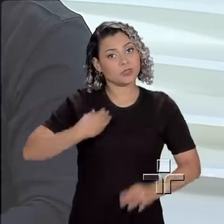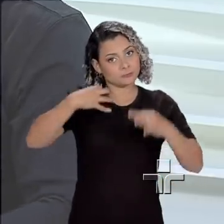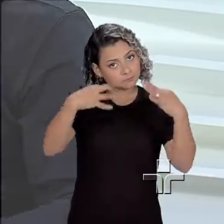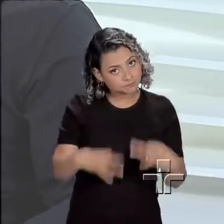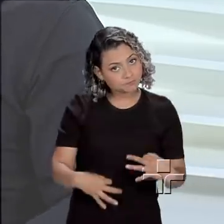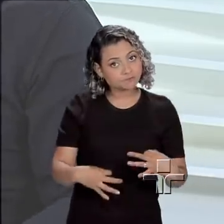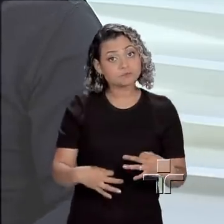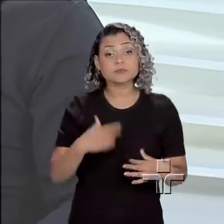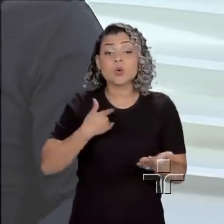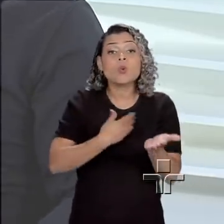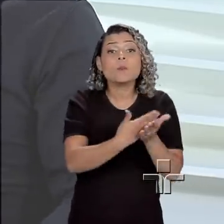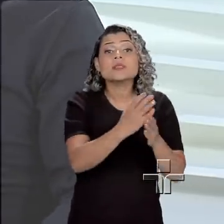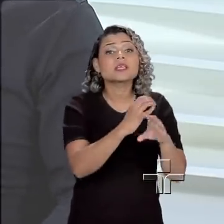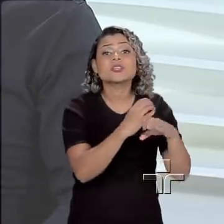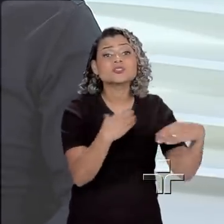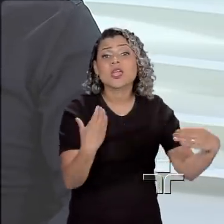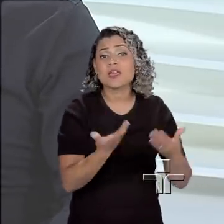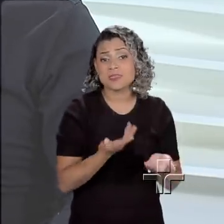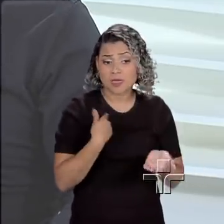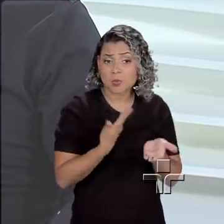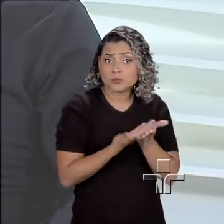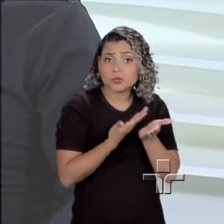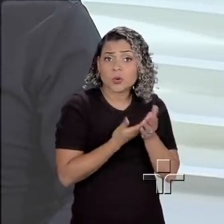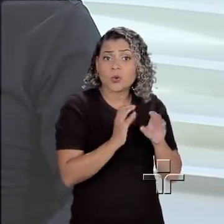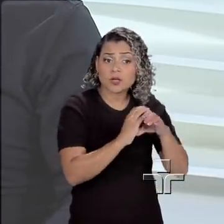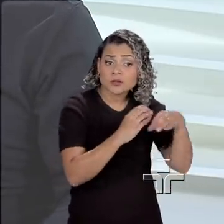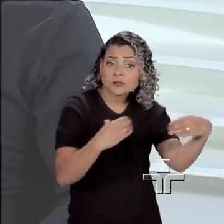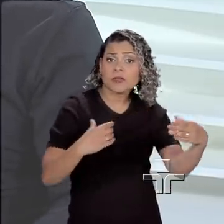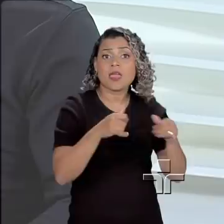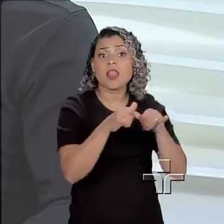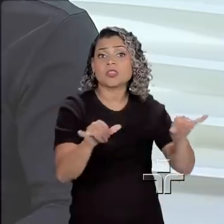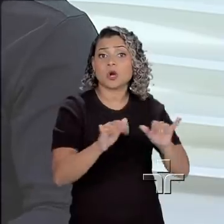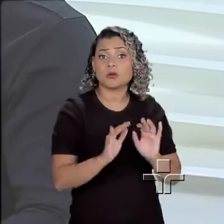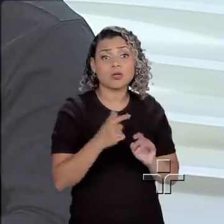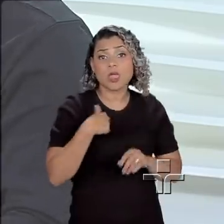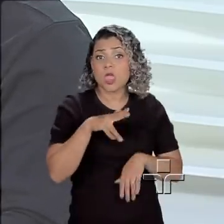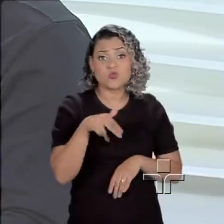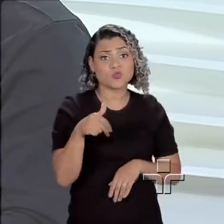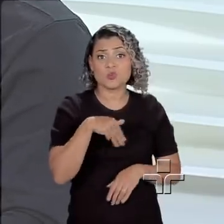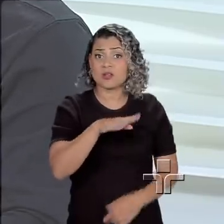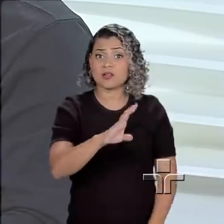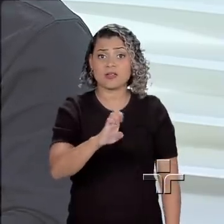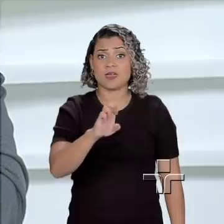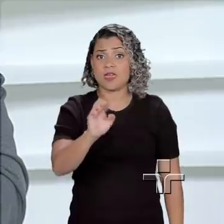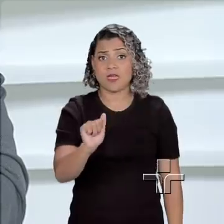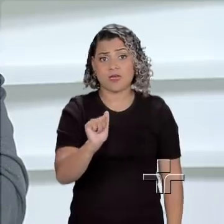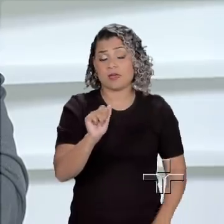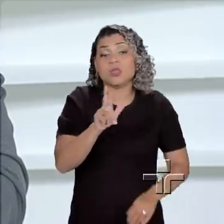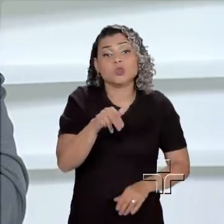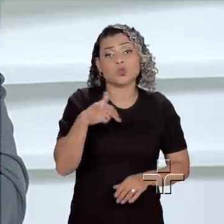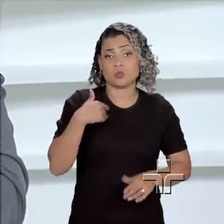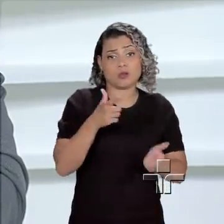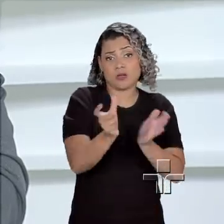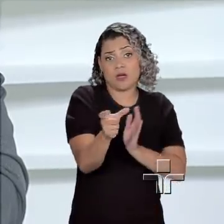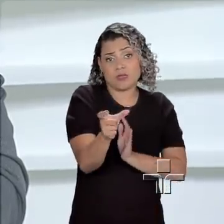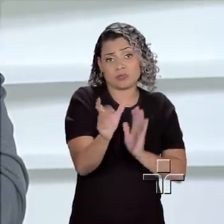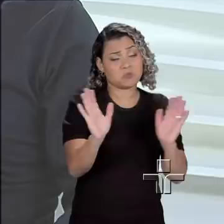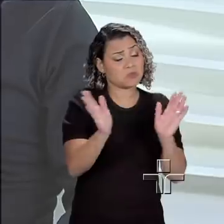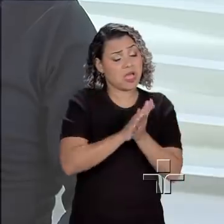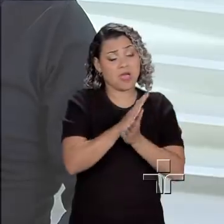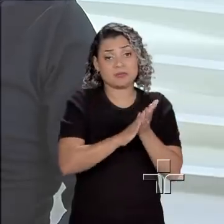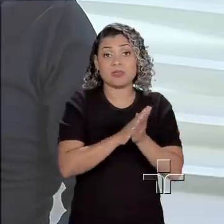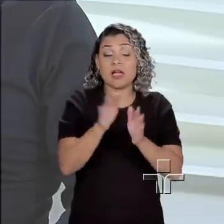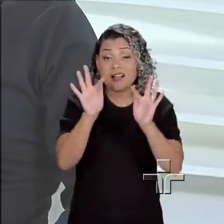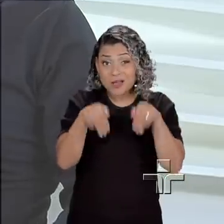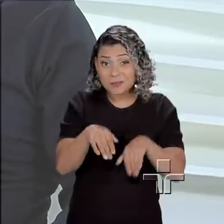fazendo. Eu comecei em engenharia eletrônica e eu nunca tive carteira do CREA. No dia que eu acabei o ITA, eu digo, rapaz,